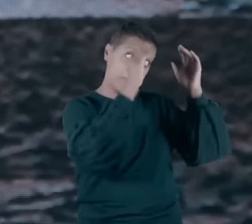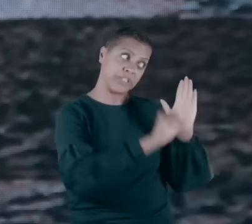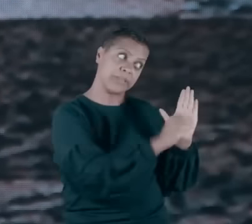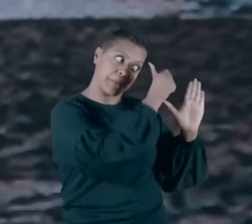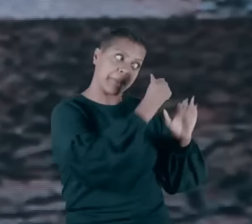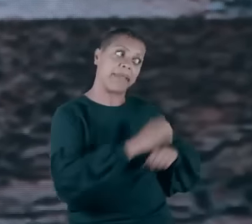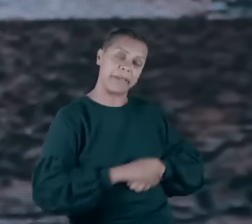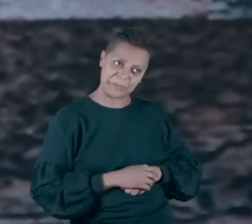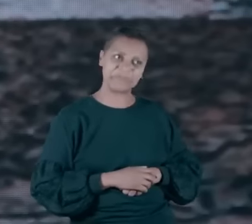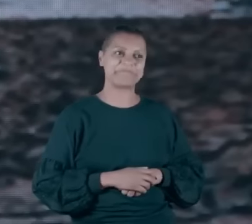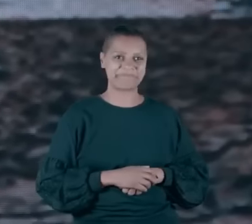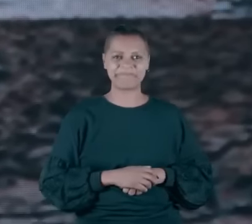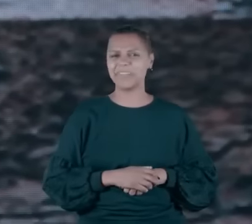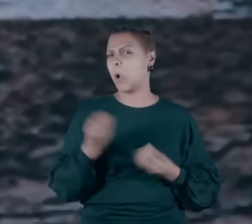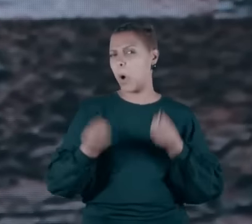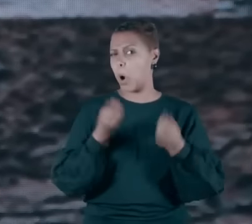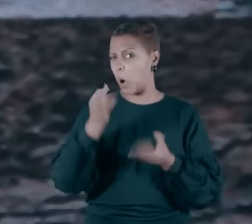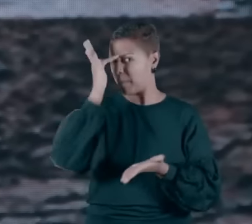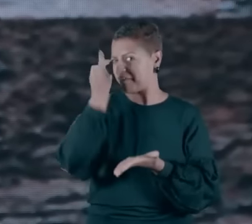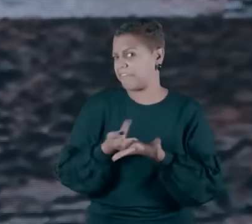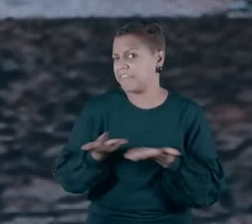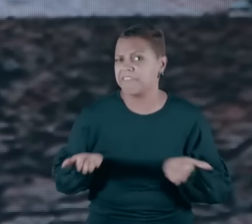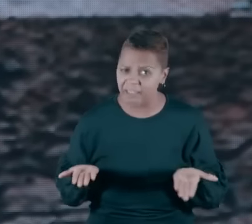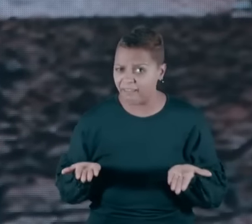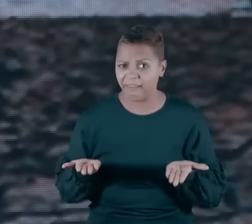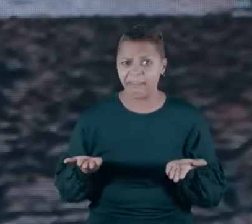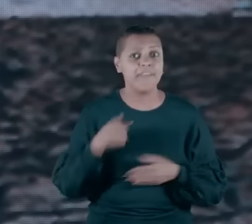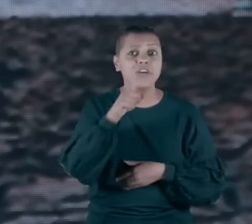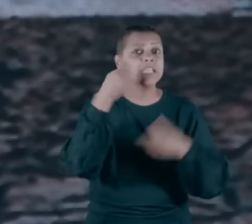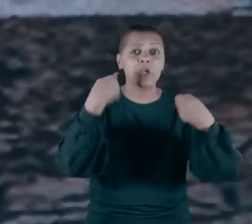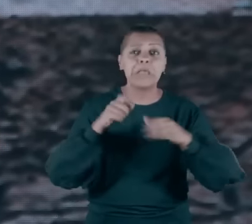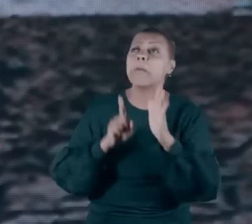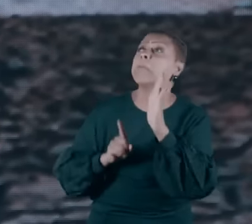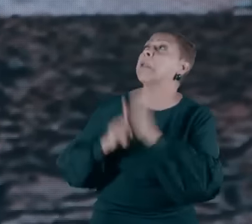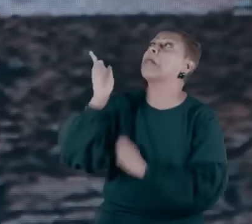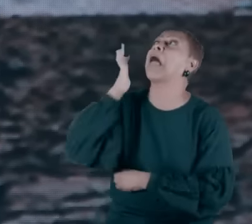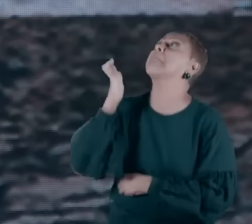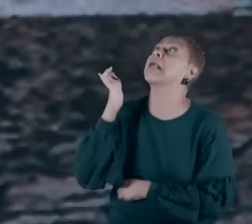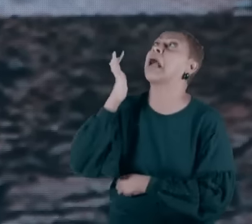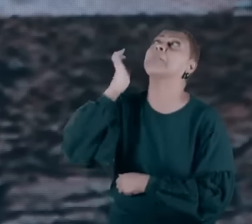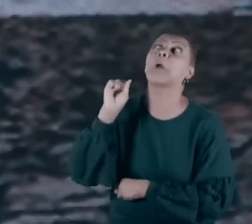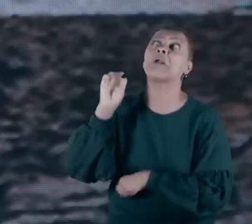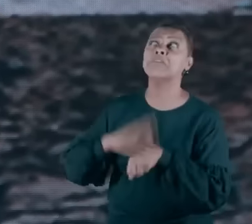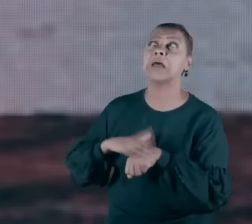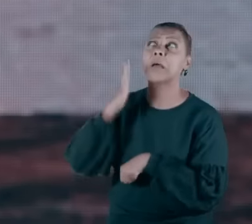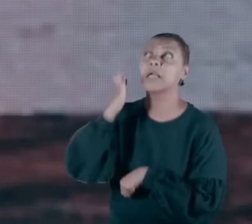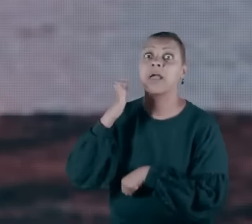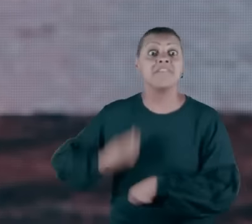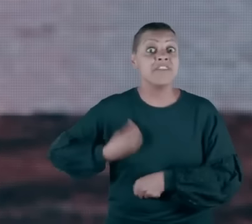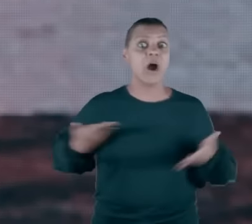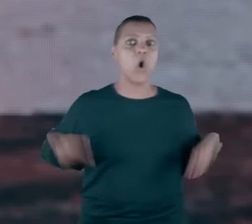Então qual é o procedimento da fé não pergunte a respeito do dia da manhã se você tá vivendo o dia de